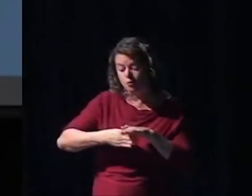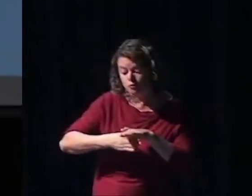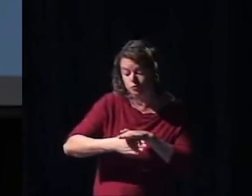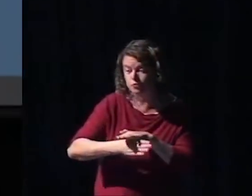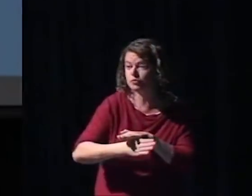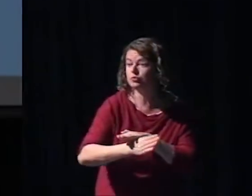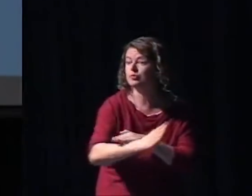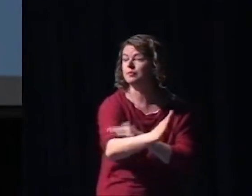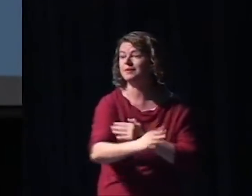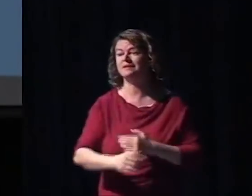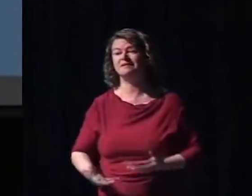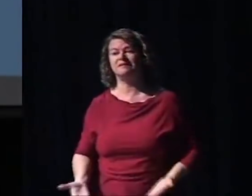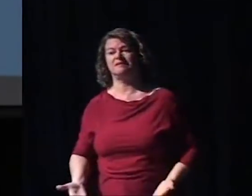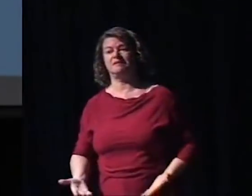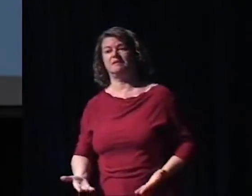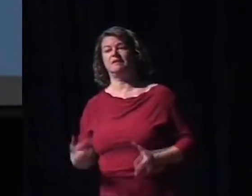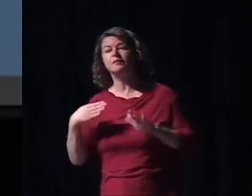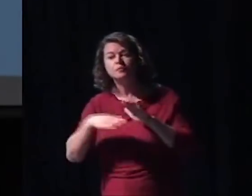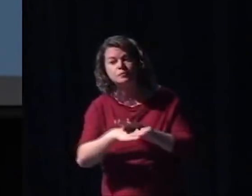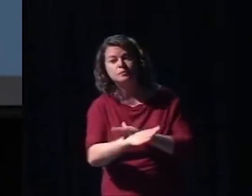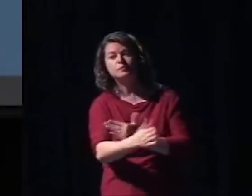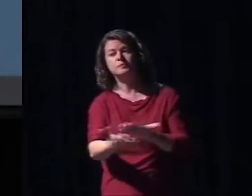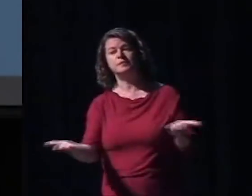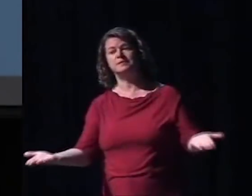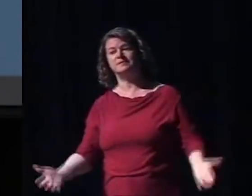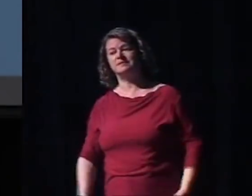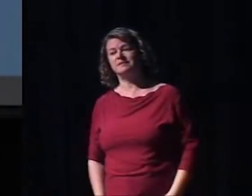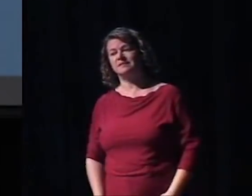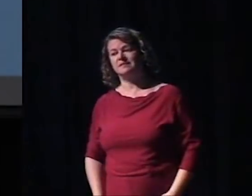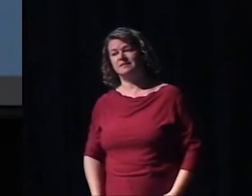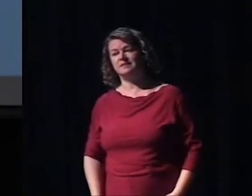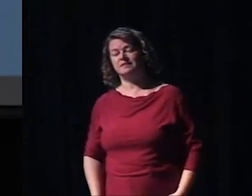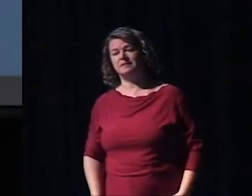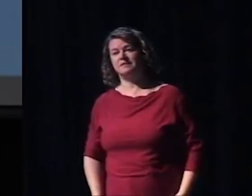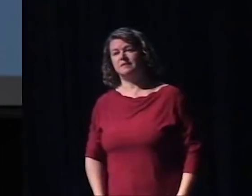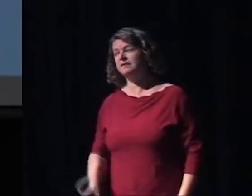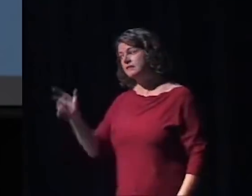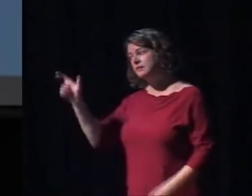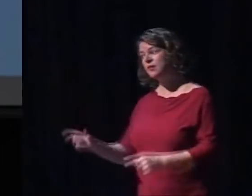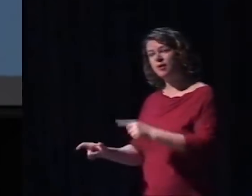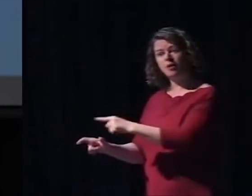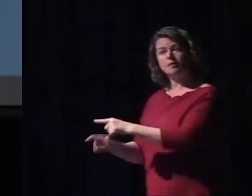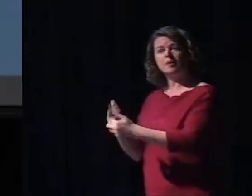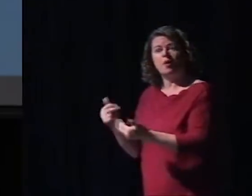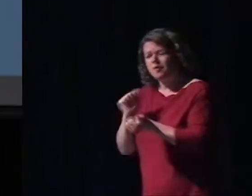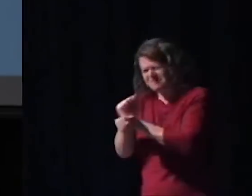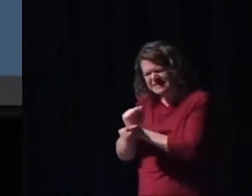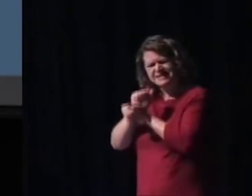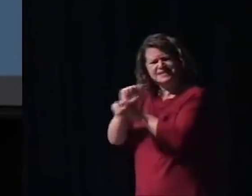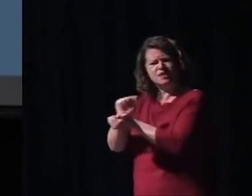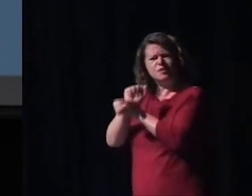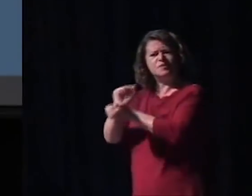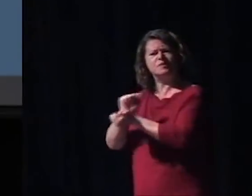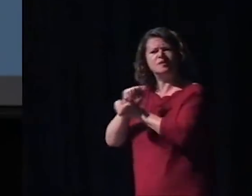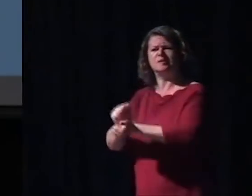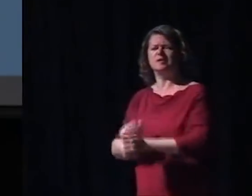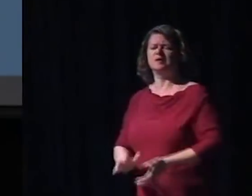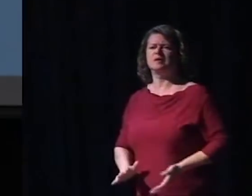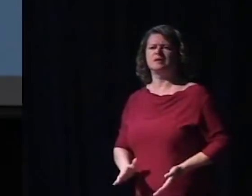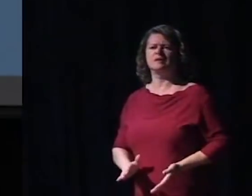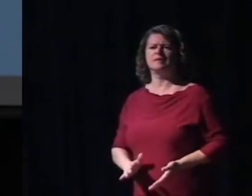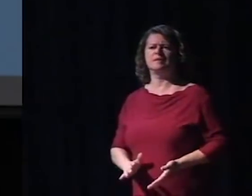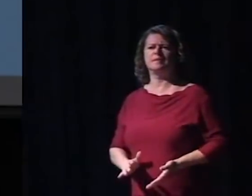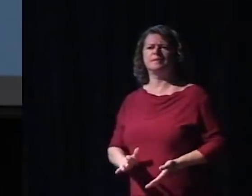Esse homem, ele vive uma prisão secreta. São pessoas que querem andar com